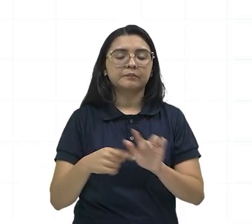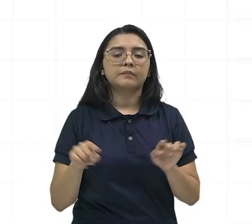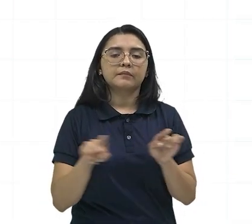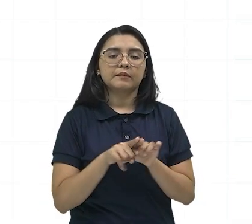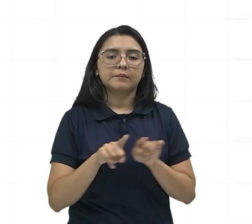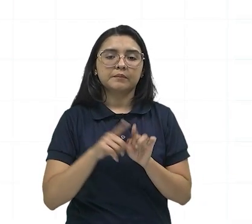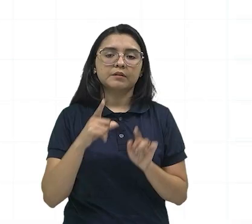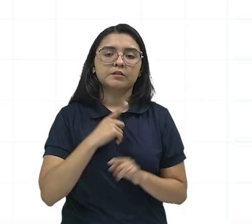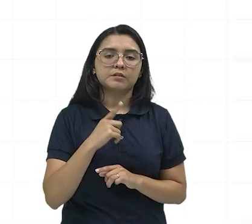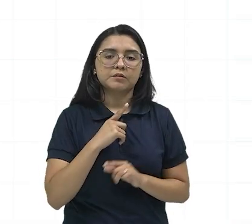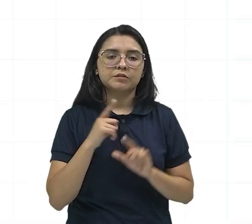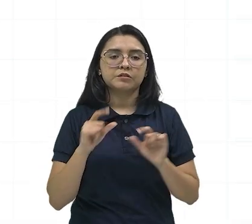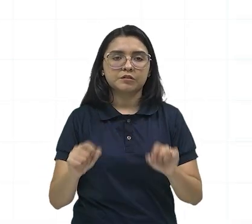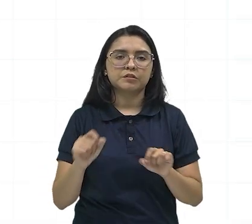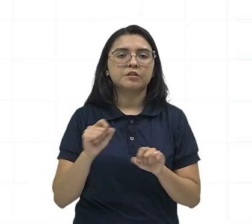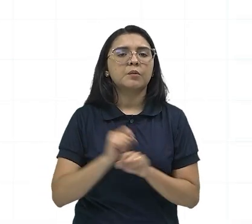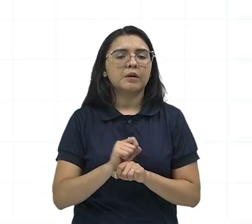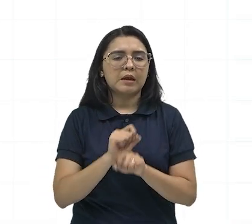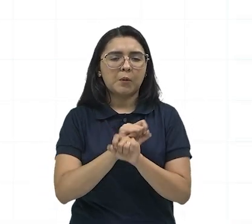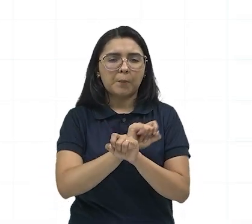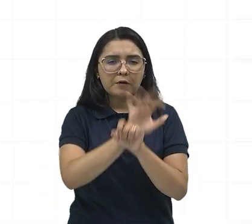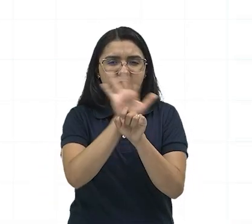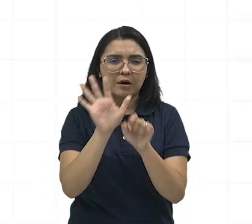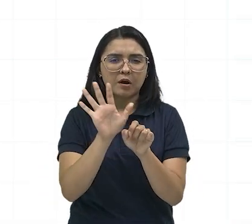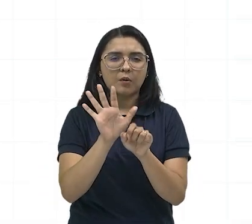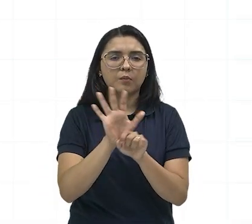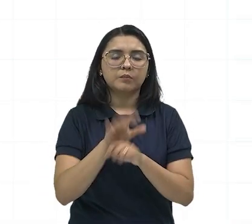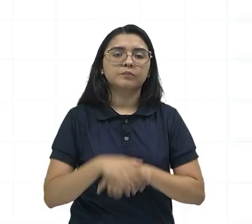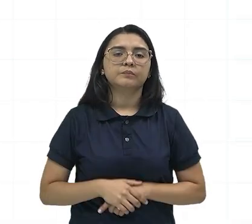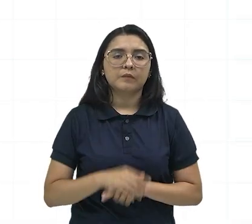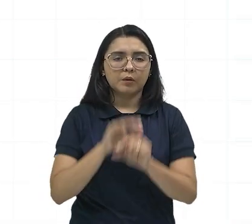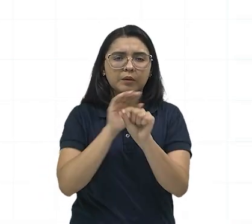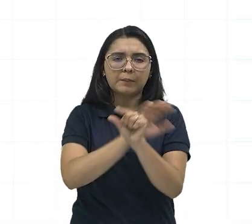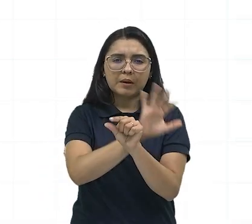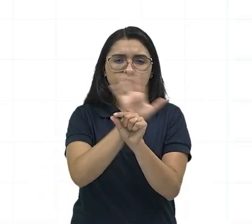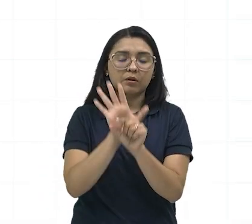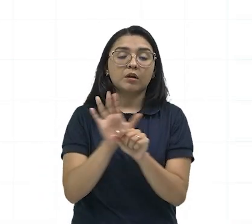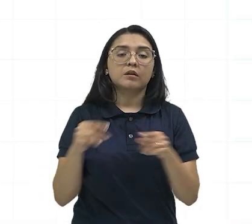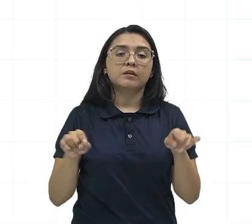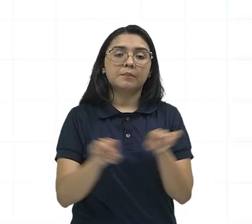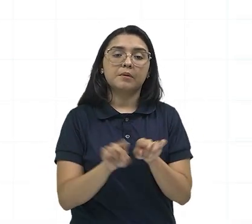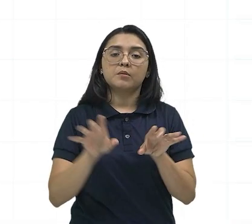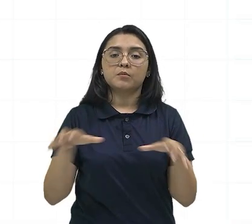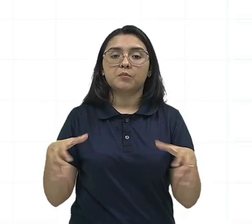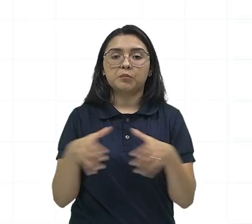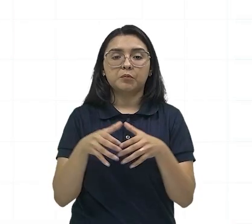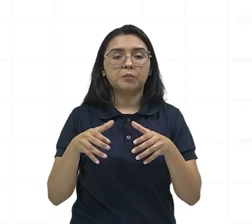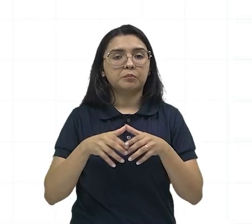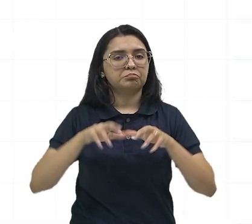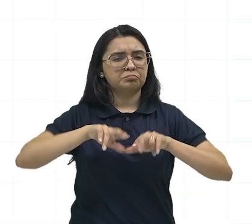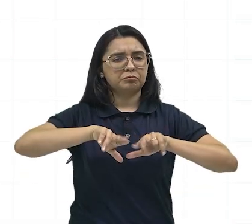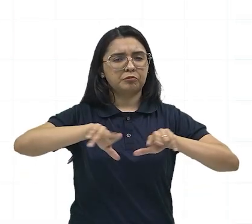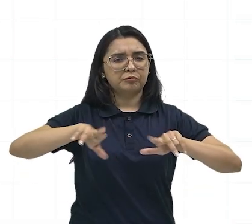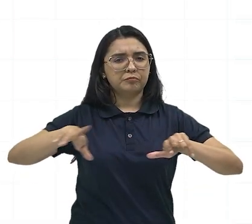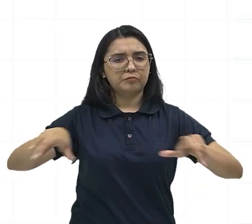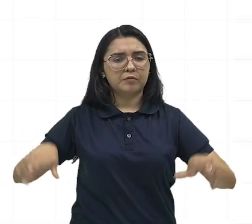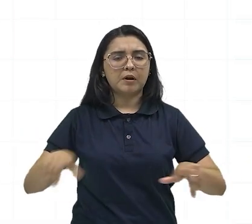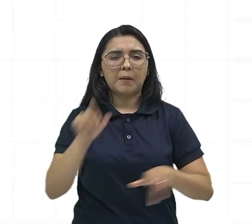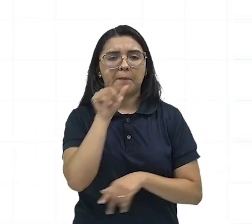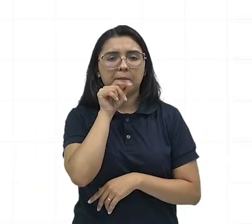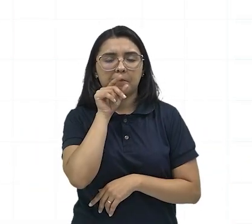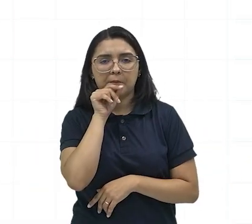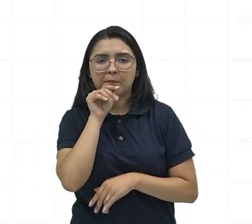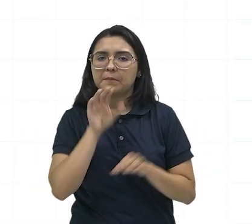tinha a imagem de um pavão, né, de ambientes terrestres. Eles também são um grupo muito diverso, incluem os passarinhos,